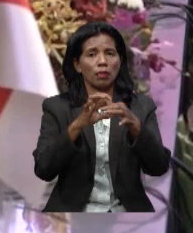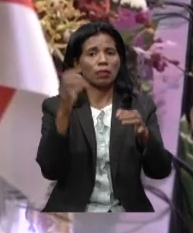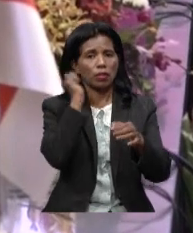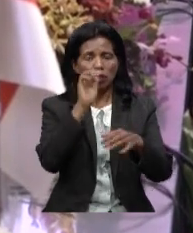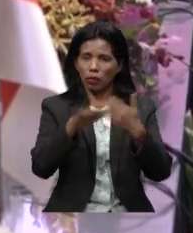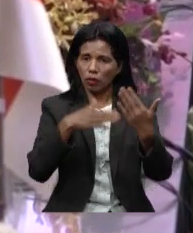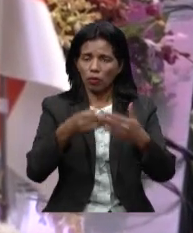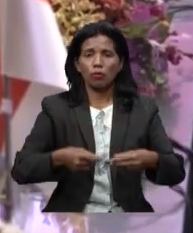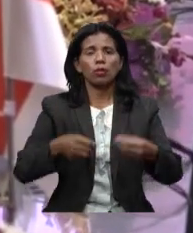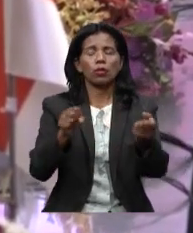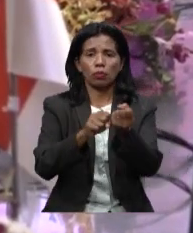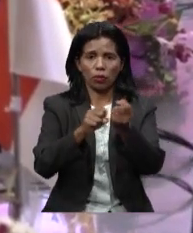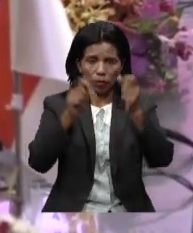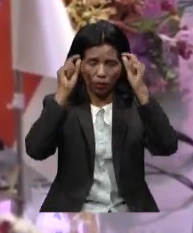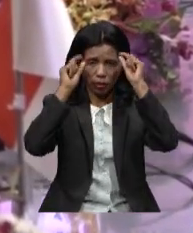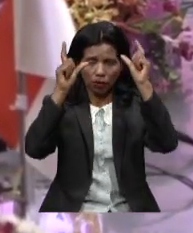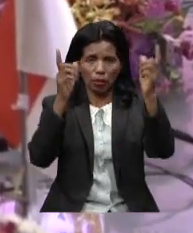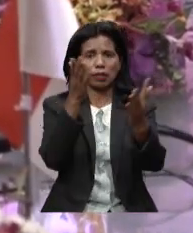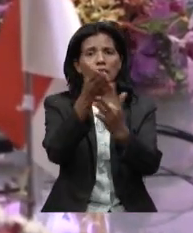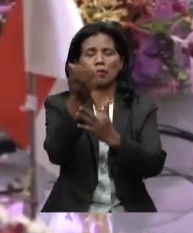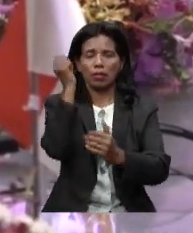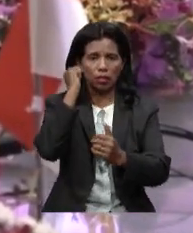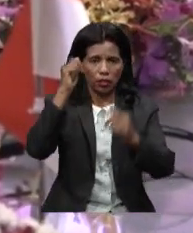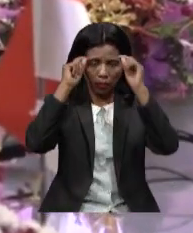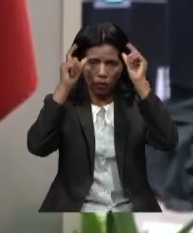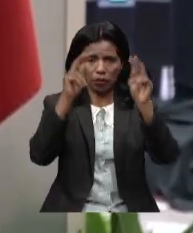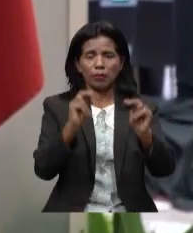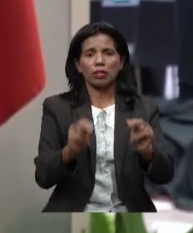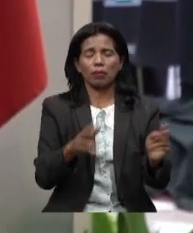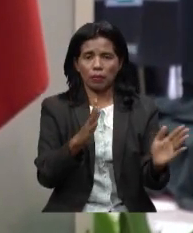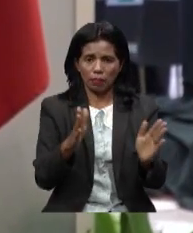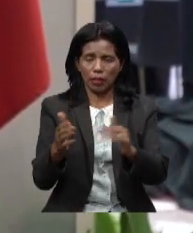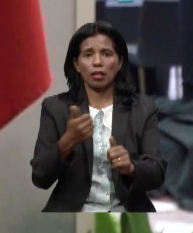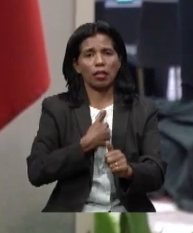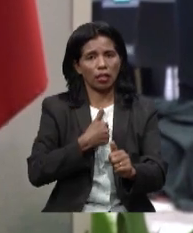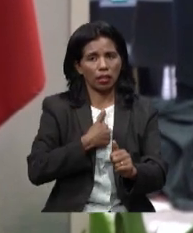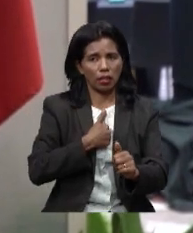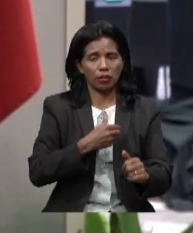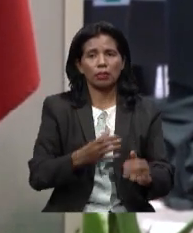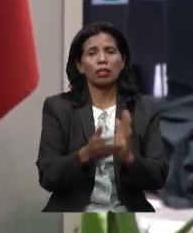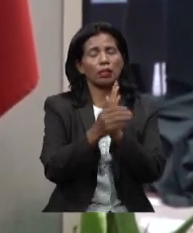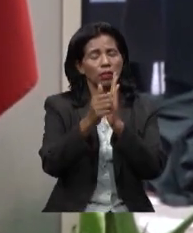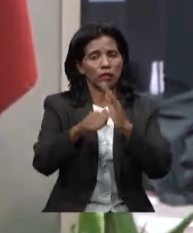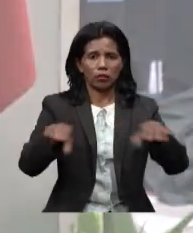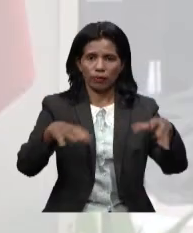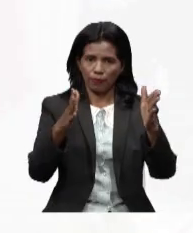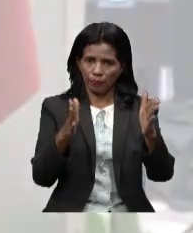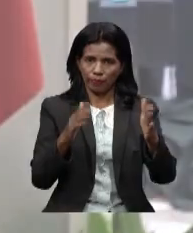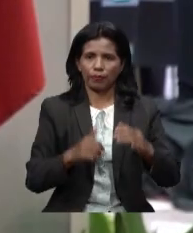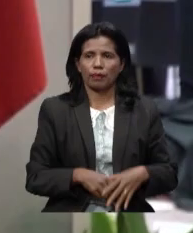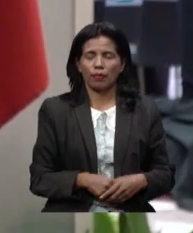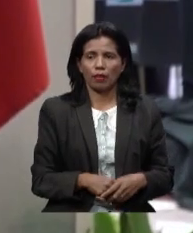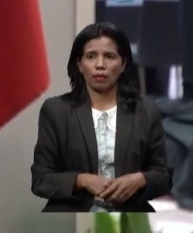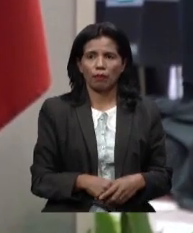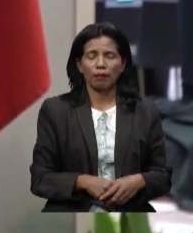foi apoio tomado para Timor-Leste e a adesão, no Timor-Leste precisa preparar a ANUNA, liu-liu capacitação recursos humanos.